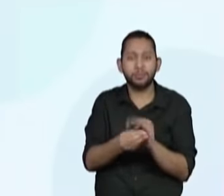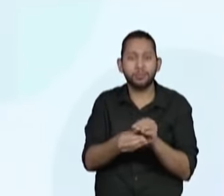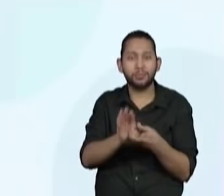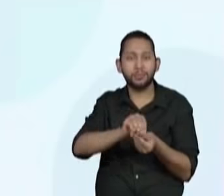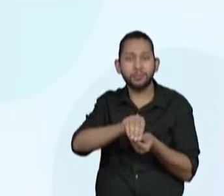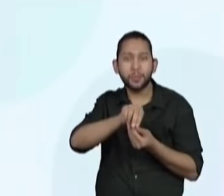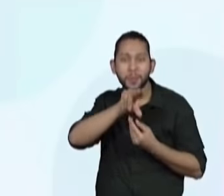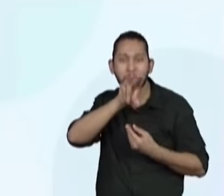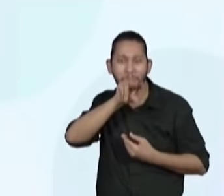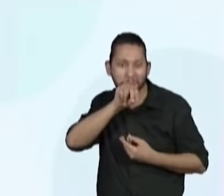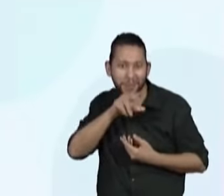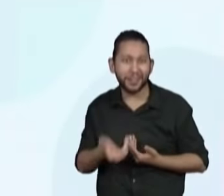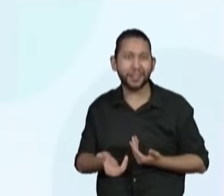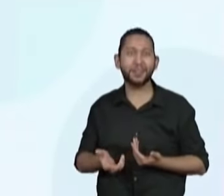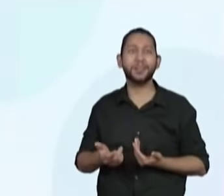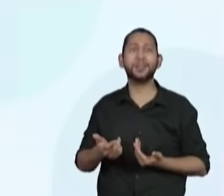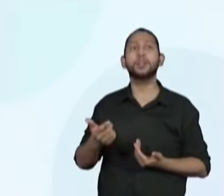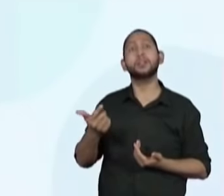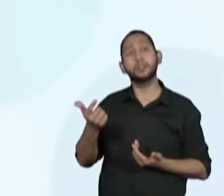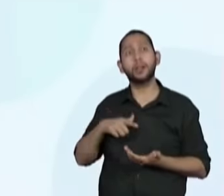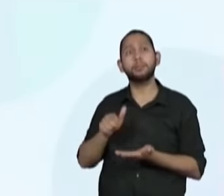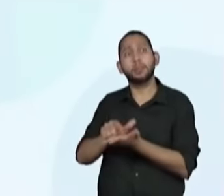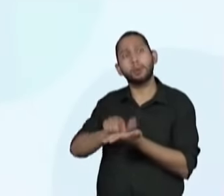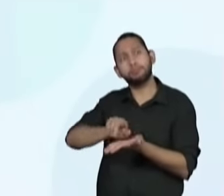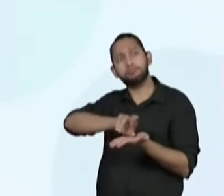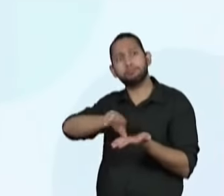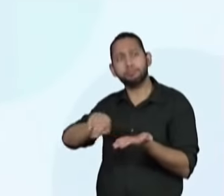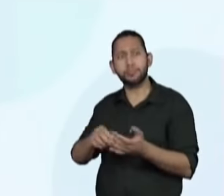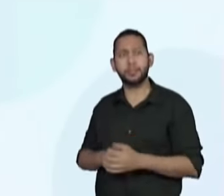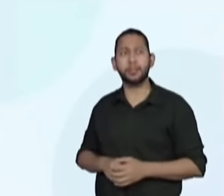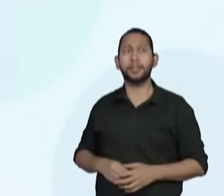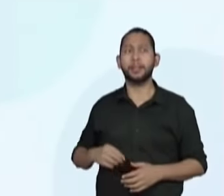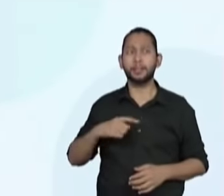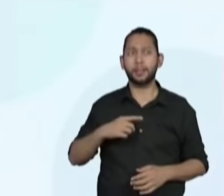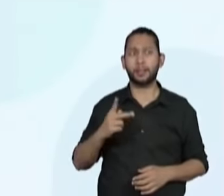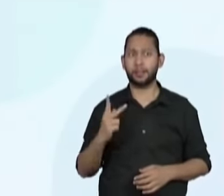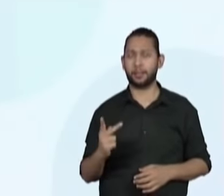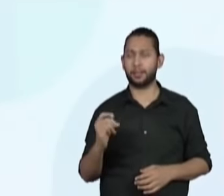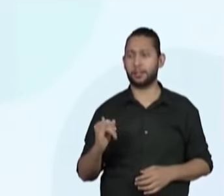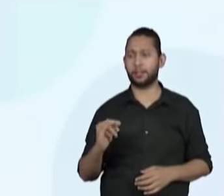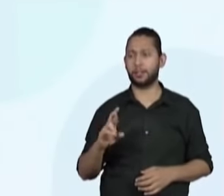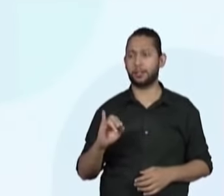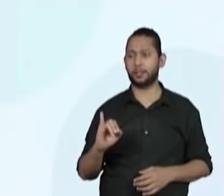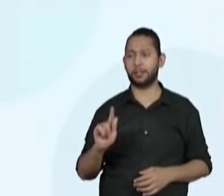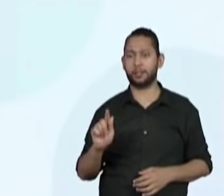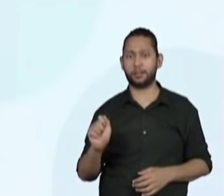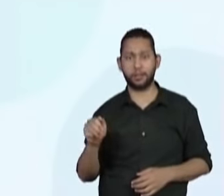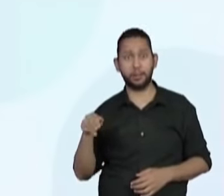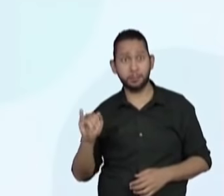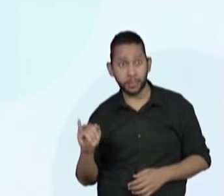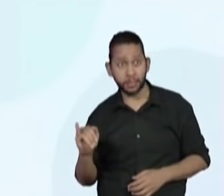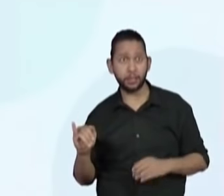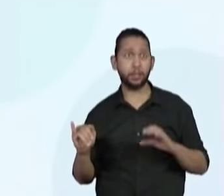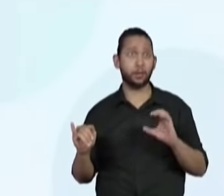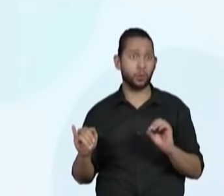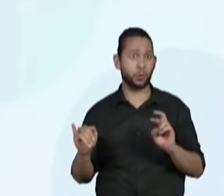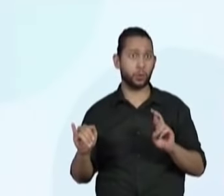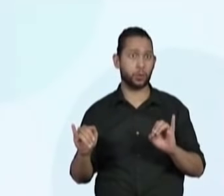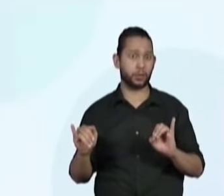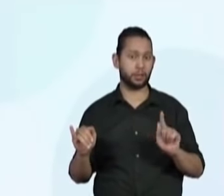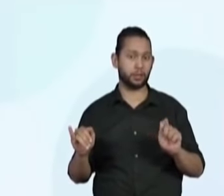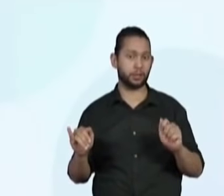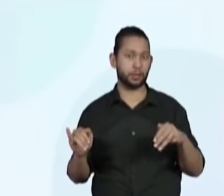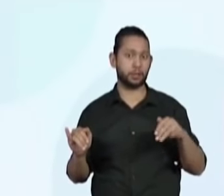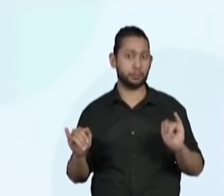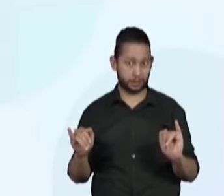de dobradura oriental em papel, né? O kirigami, que é uma técnica parecida com o origami, só que ao invés de dobradura, você vai